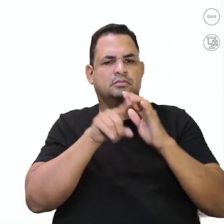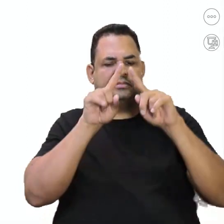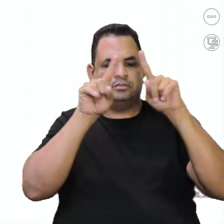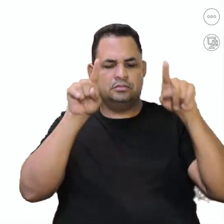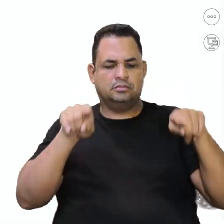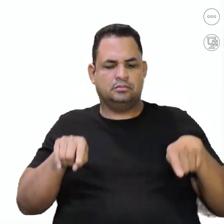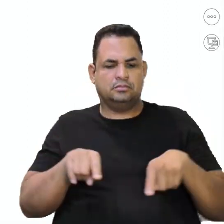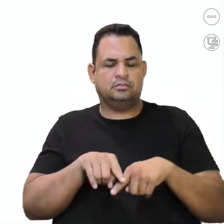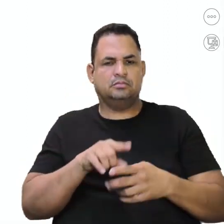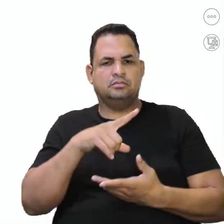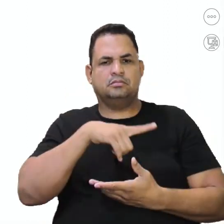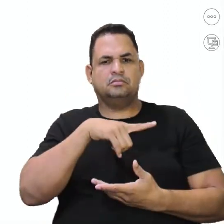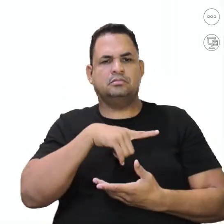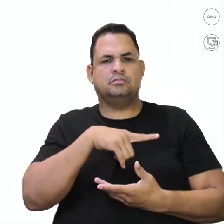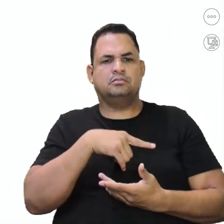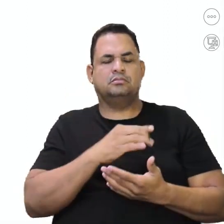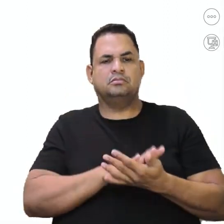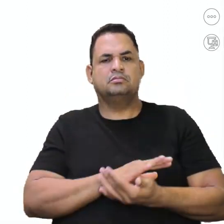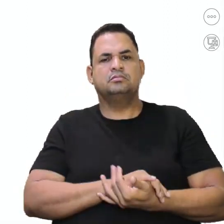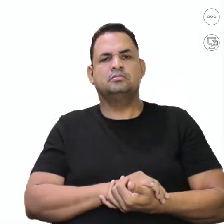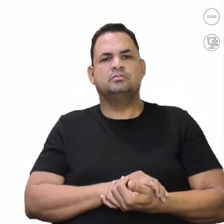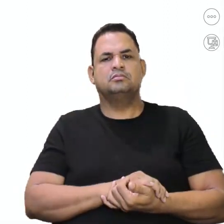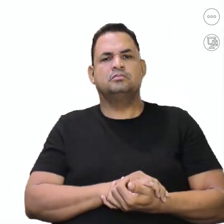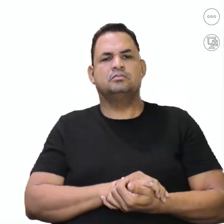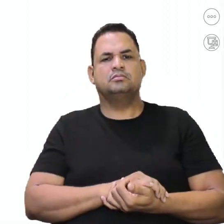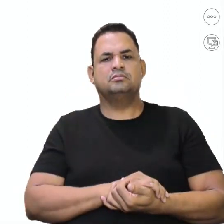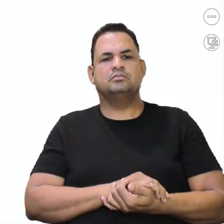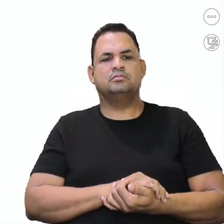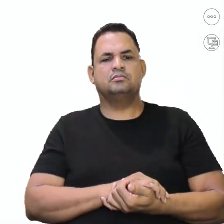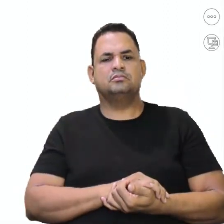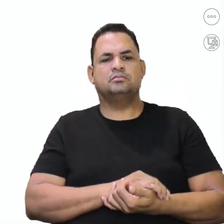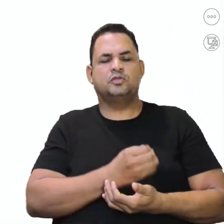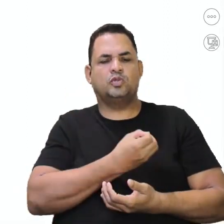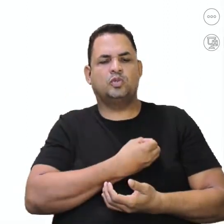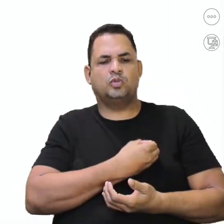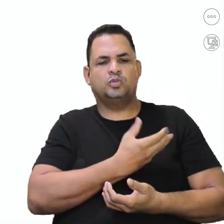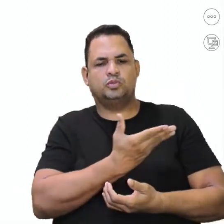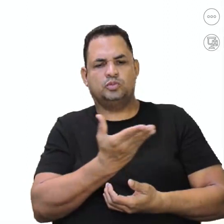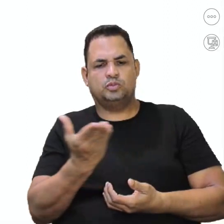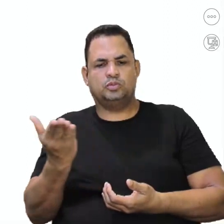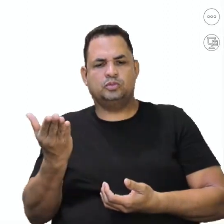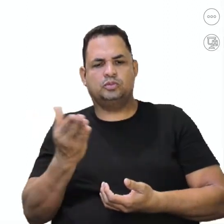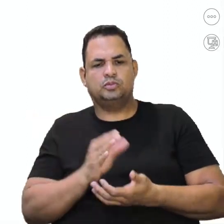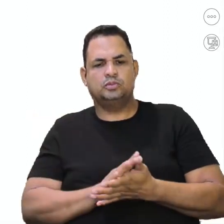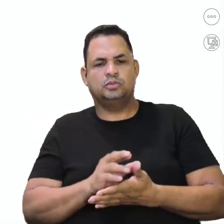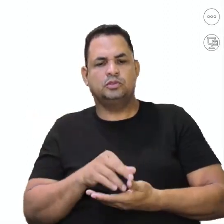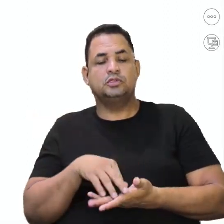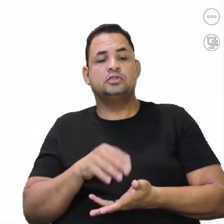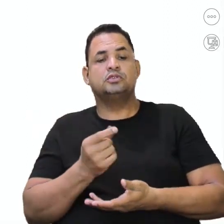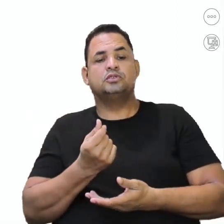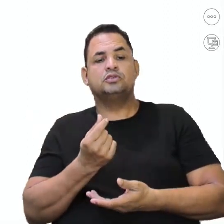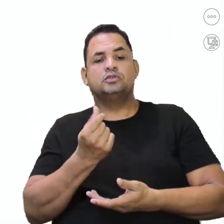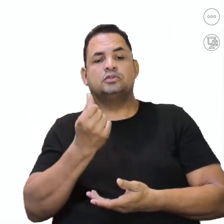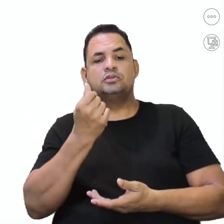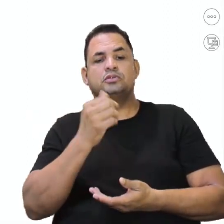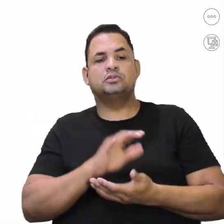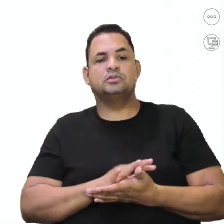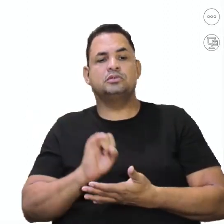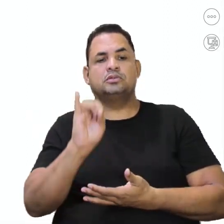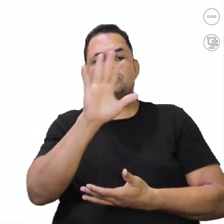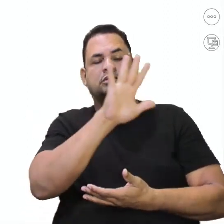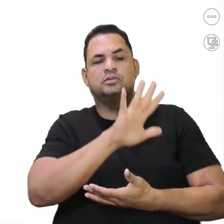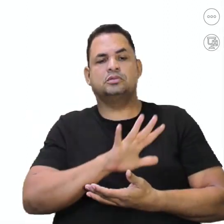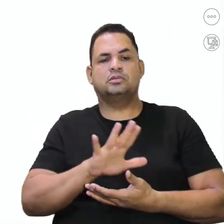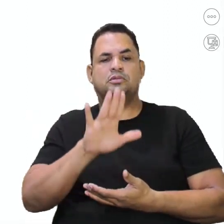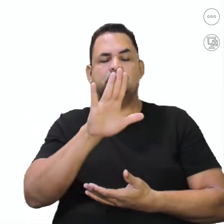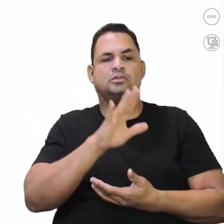layout do nosso texto. Temos aqui, ó, além do travel flyer, nós temos números, nós temos cifras aqui, nós temos